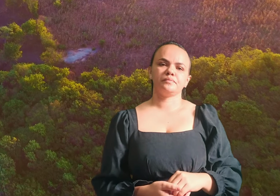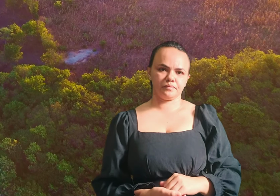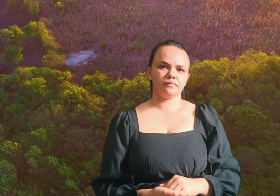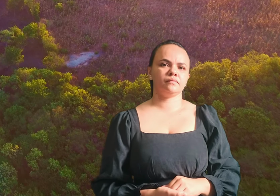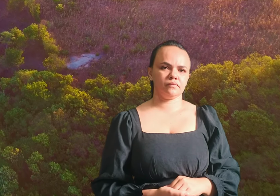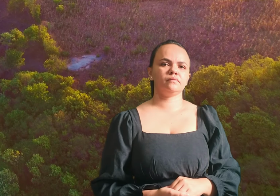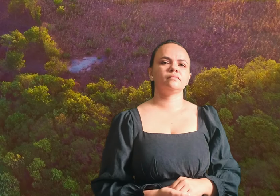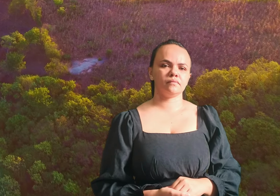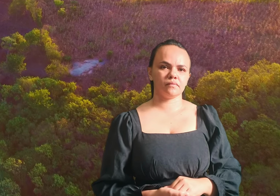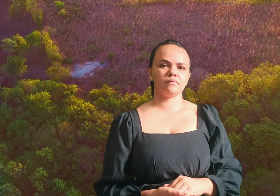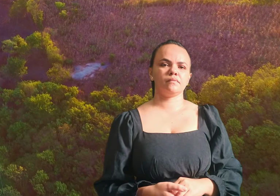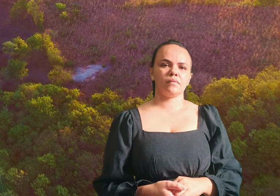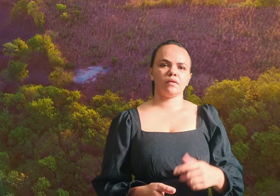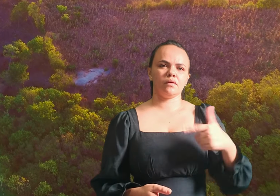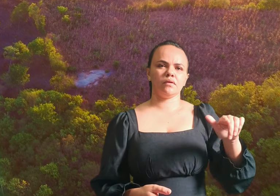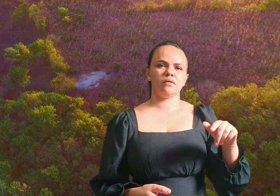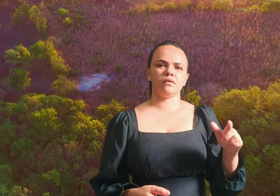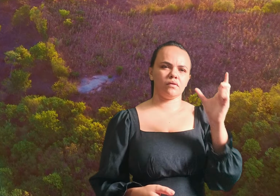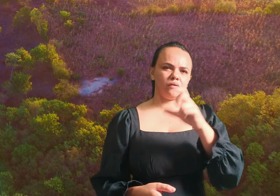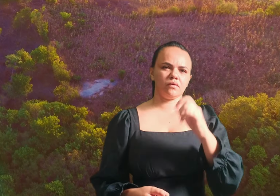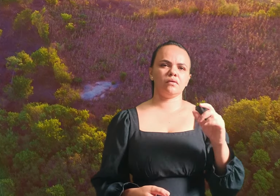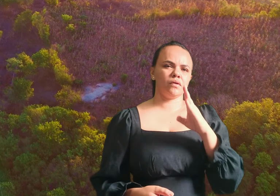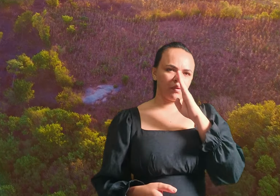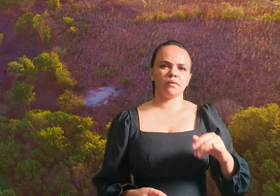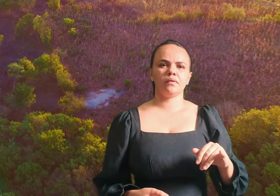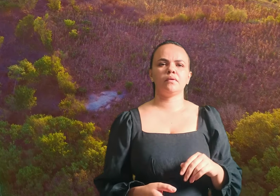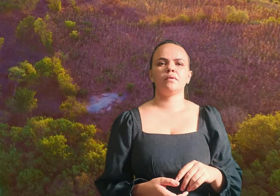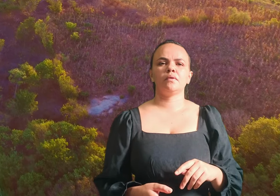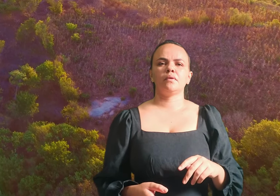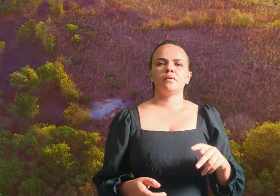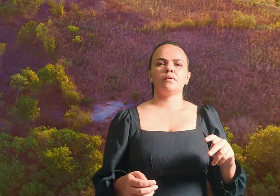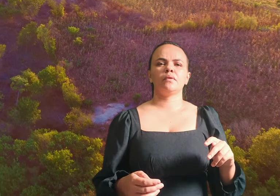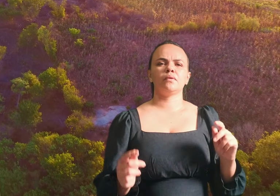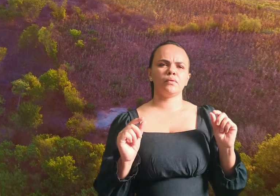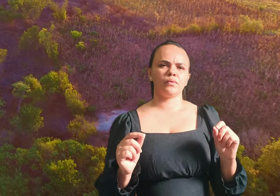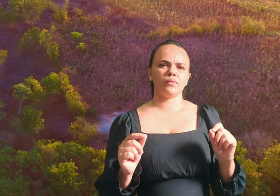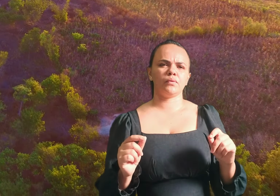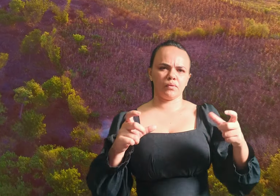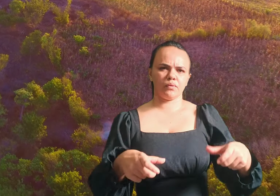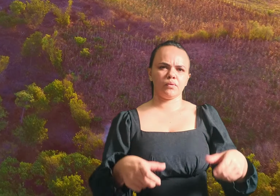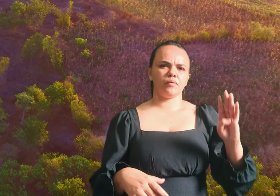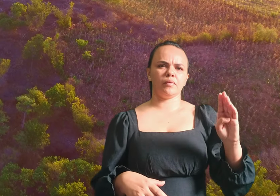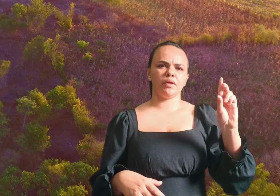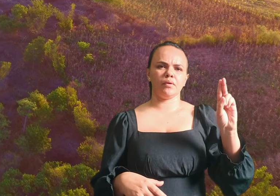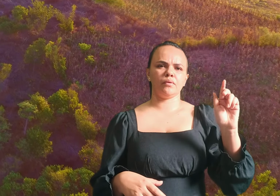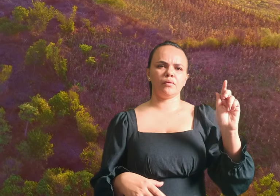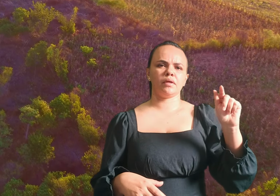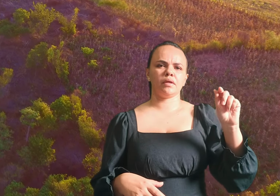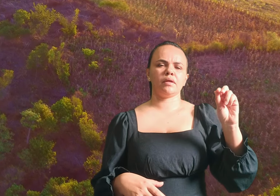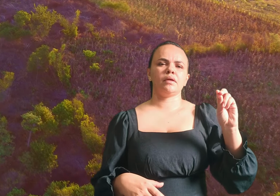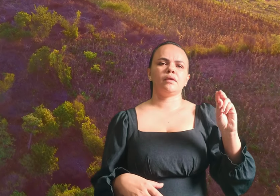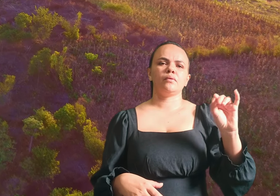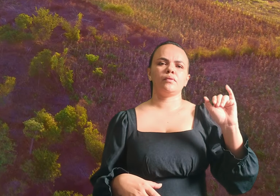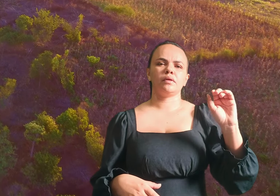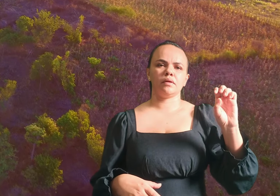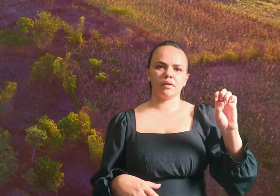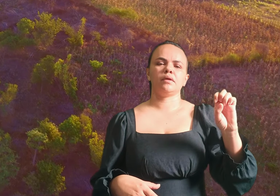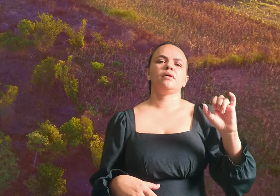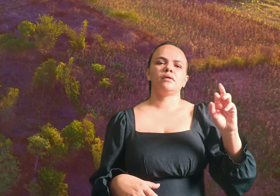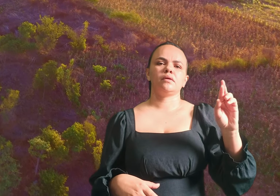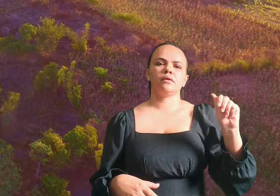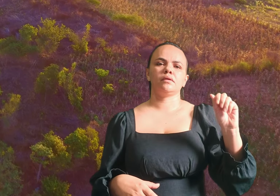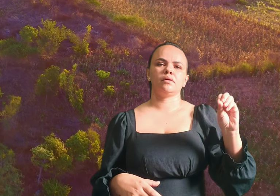interessante para demonstrar isso é que o buqueirão buqueirão é um nome muito antigo buqueirão significa entrada